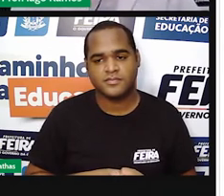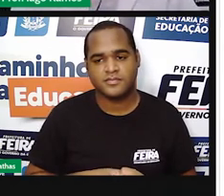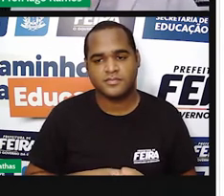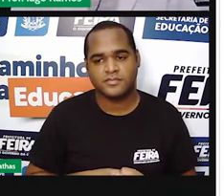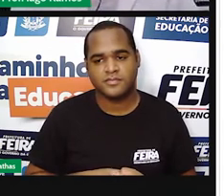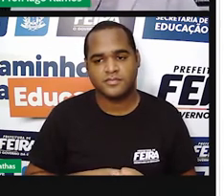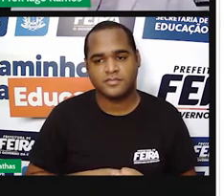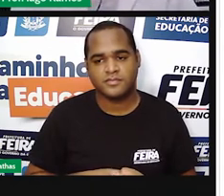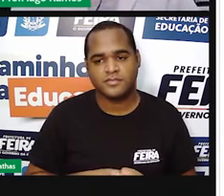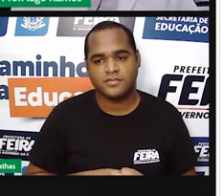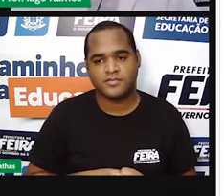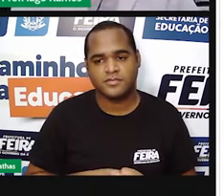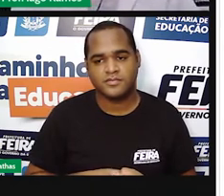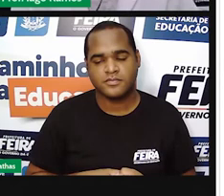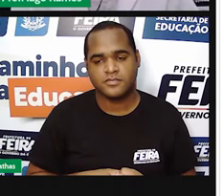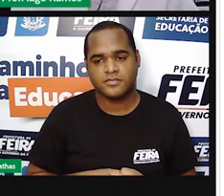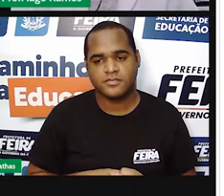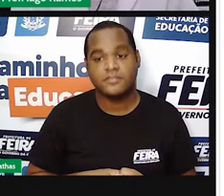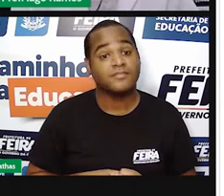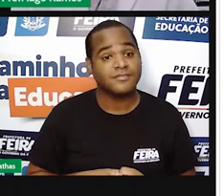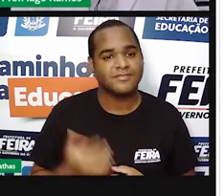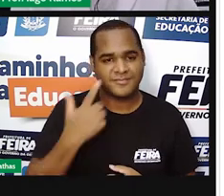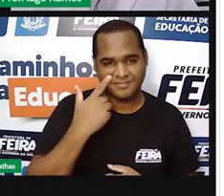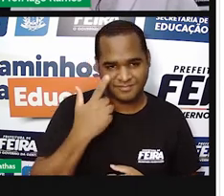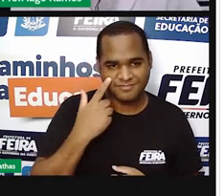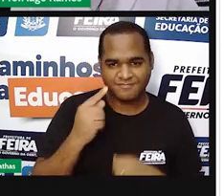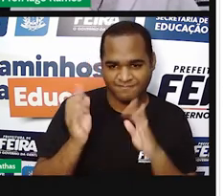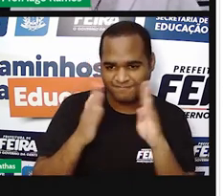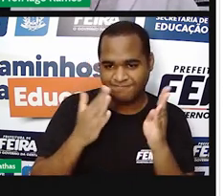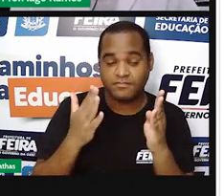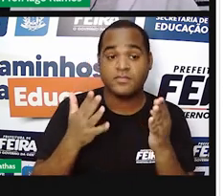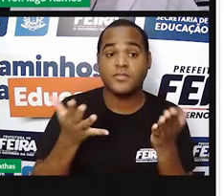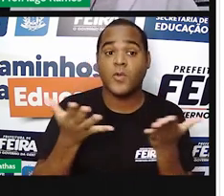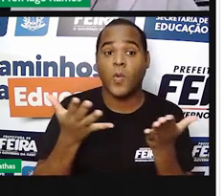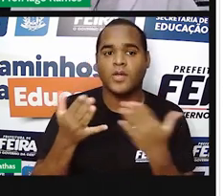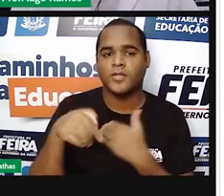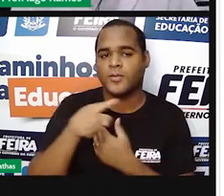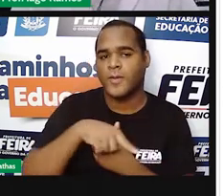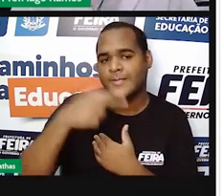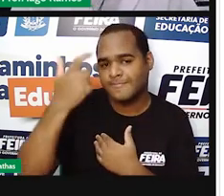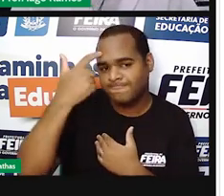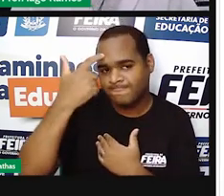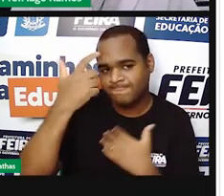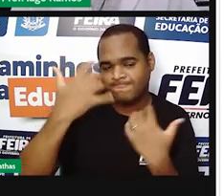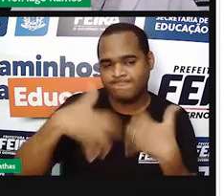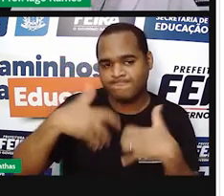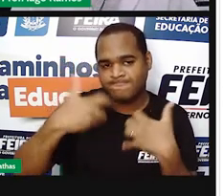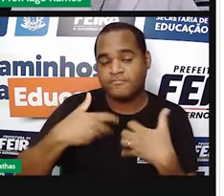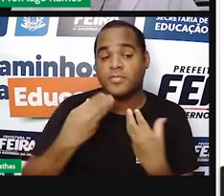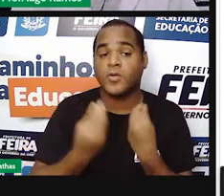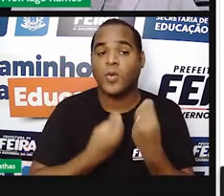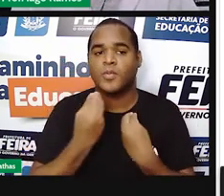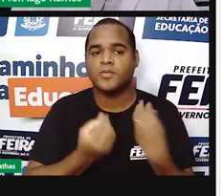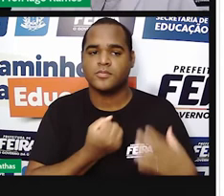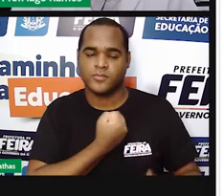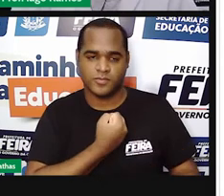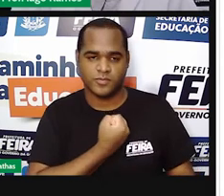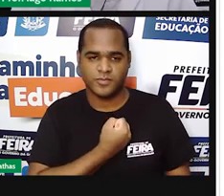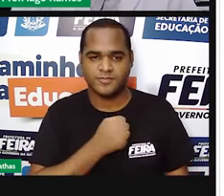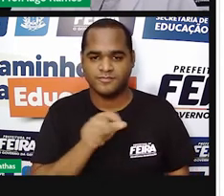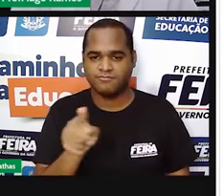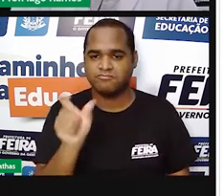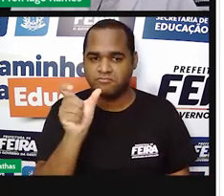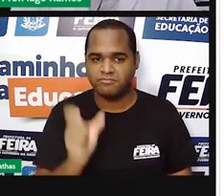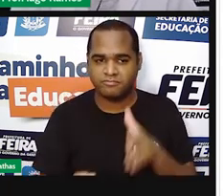e olha só aqui tô mexendo tá bom só que agora a gente vai pensar no número que aparece um númerozinho